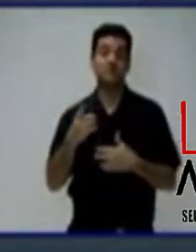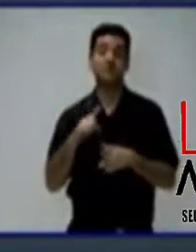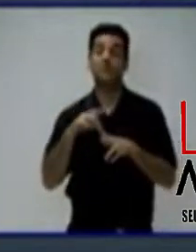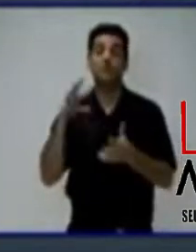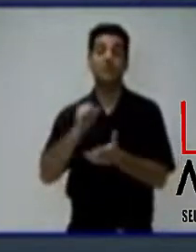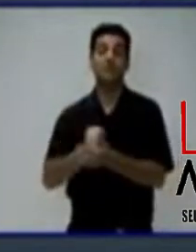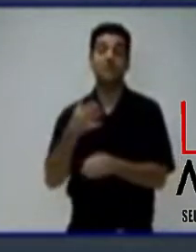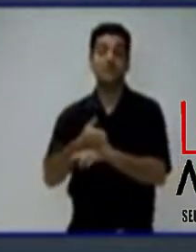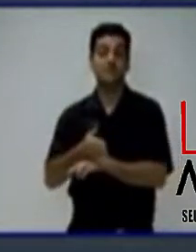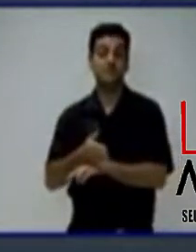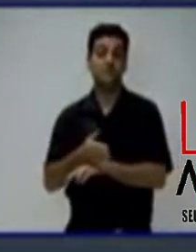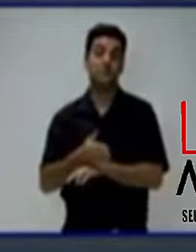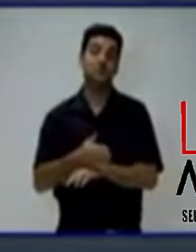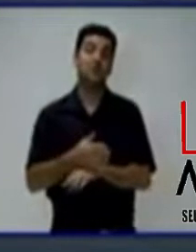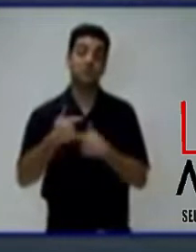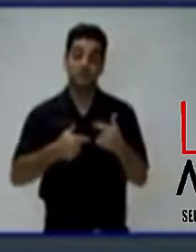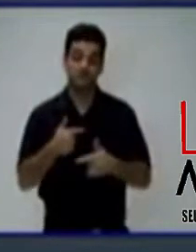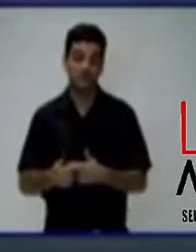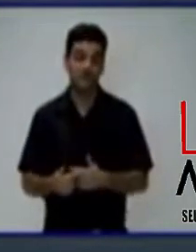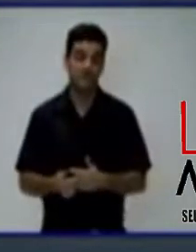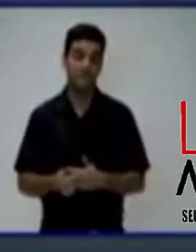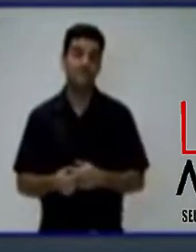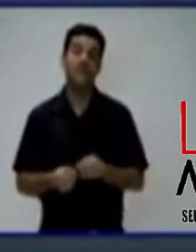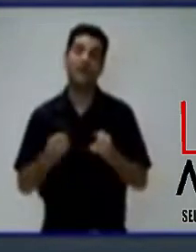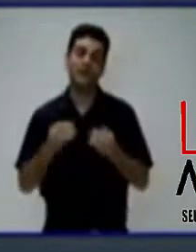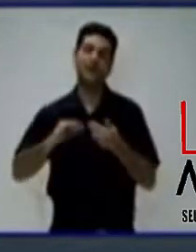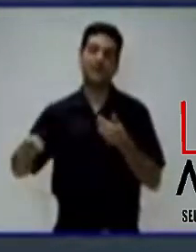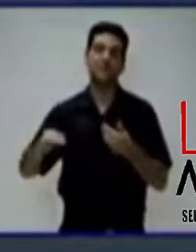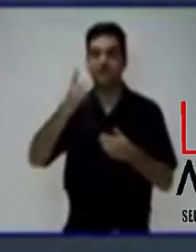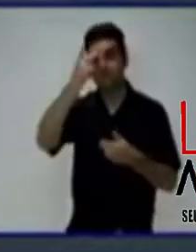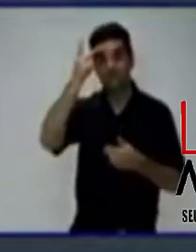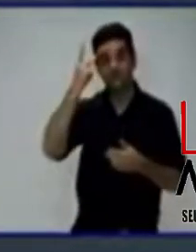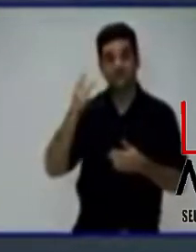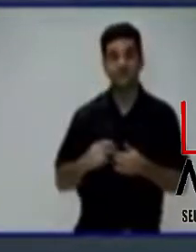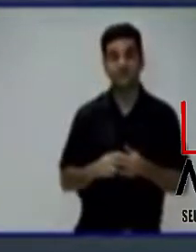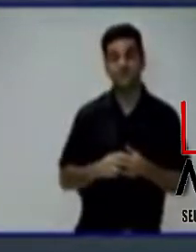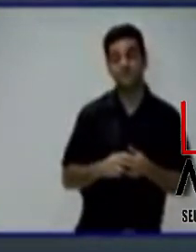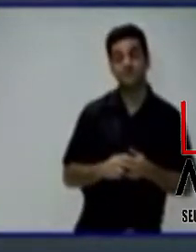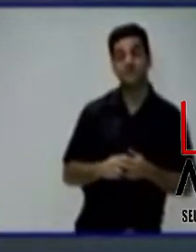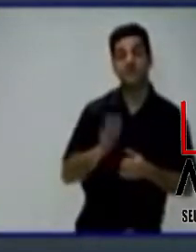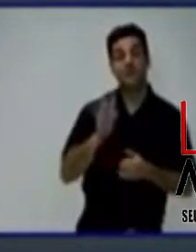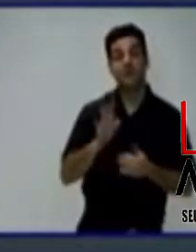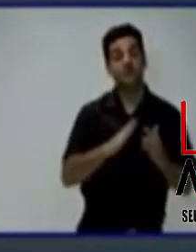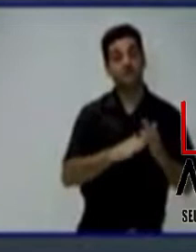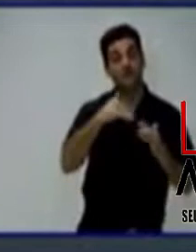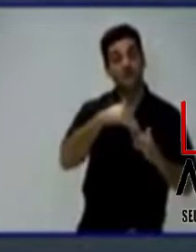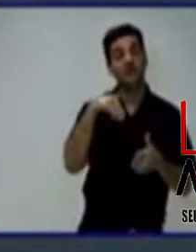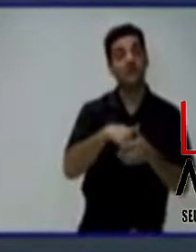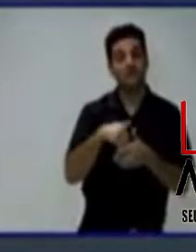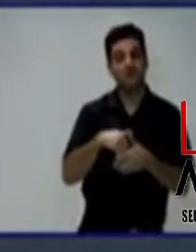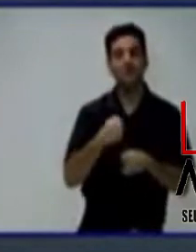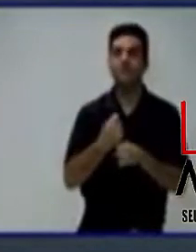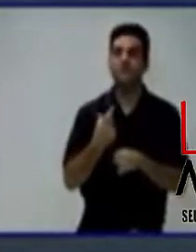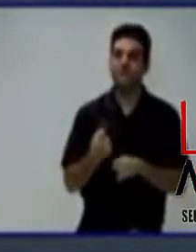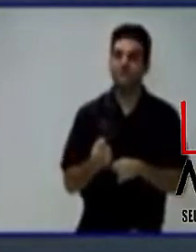registro da candidatura, para que possa efetivamente afastar a inelegibilidade. No calendário eleitoral de